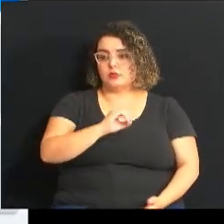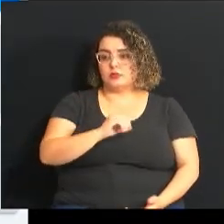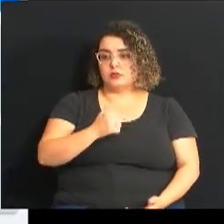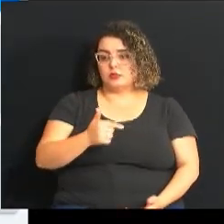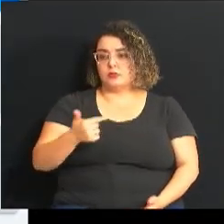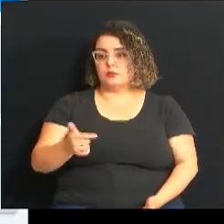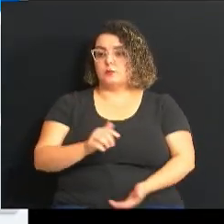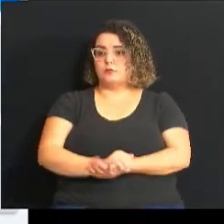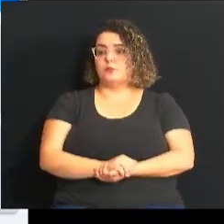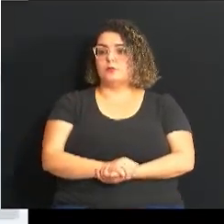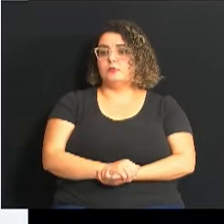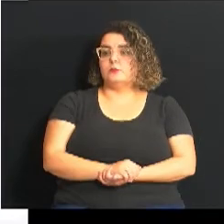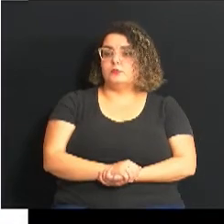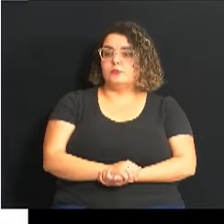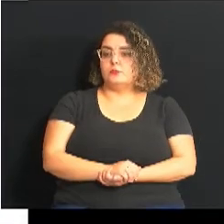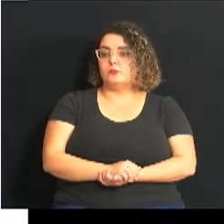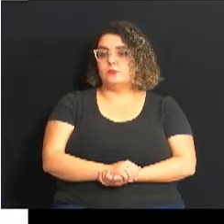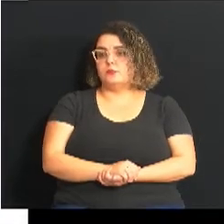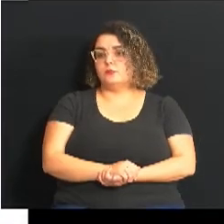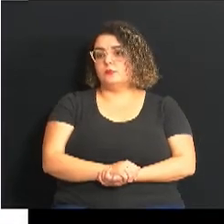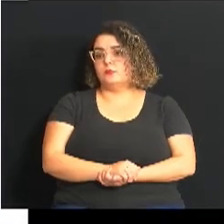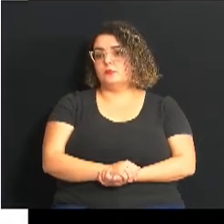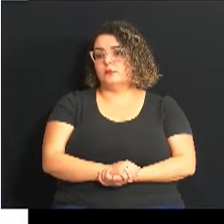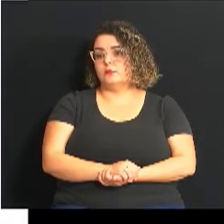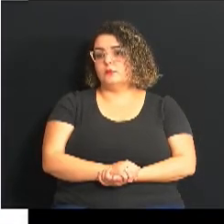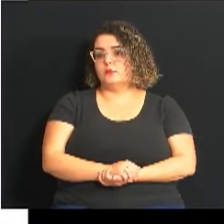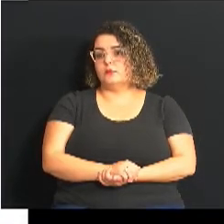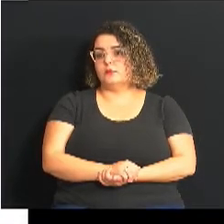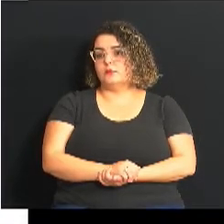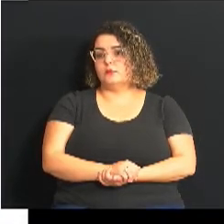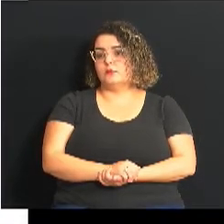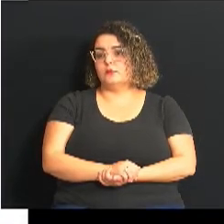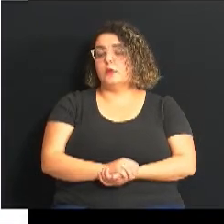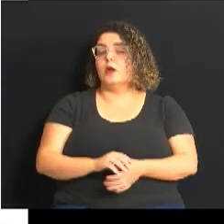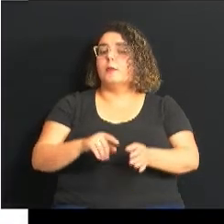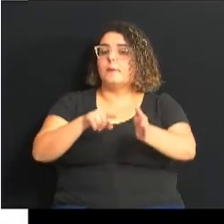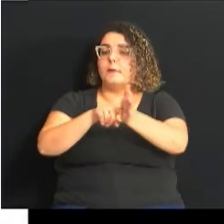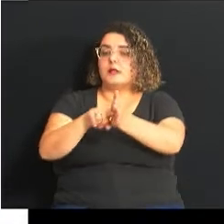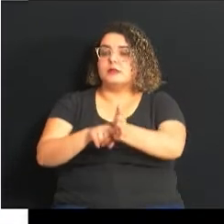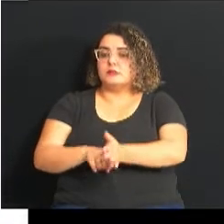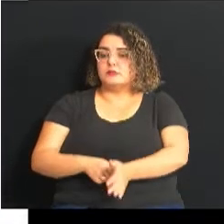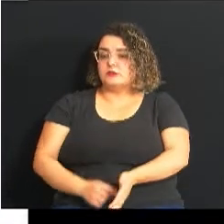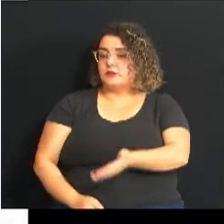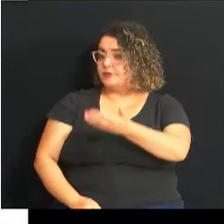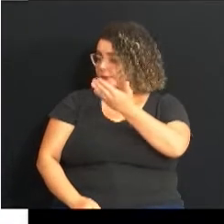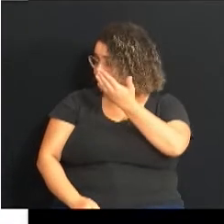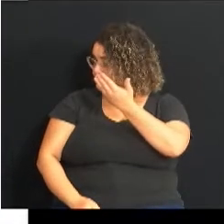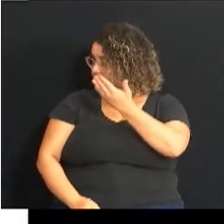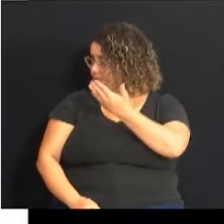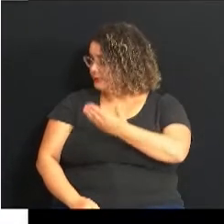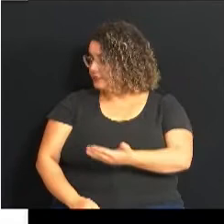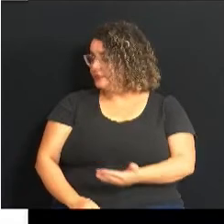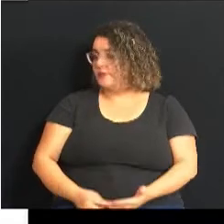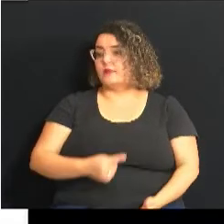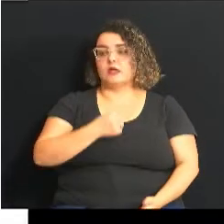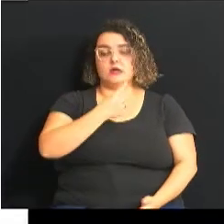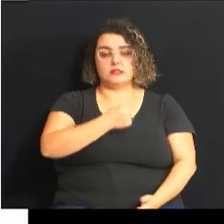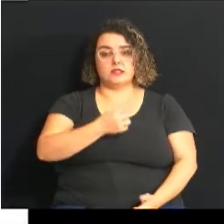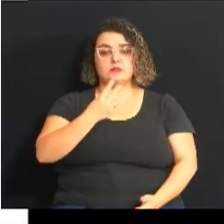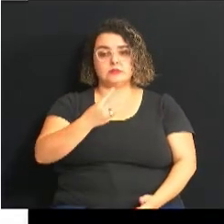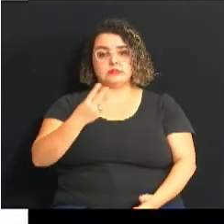ver, Gabriel. 2022, vamos pesquisar. Olha, nós temos 137